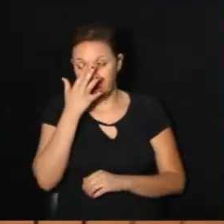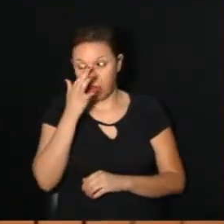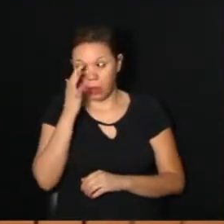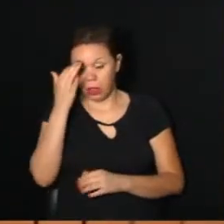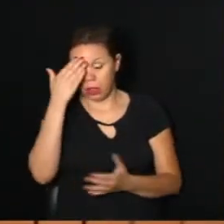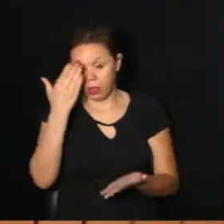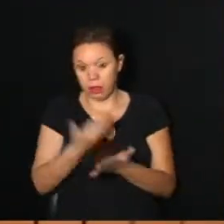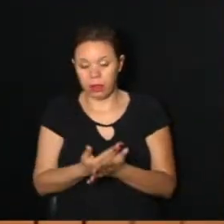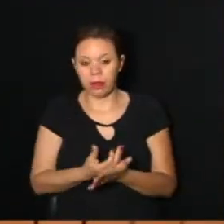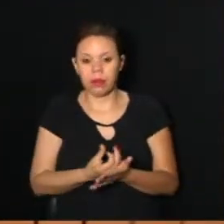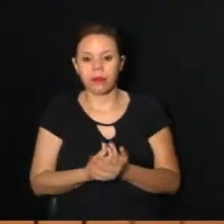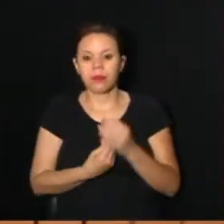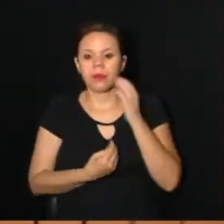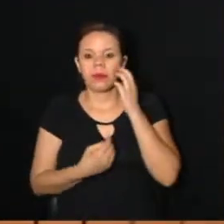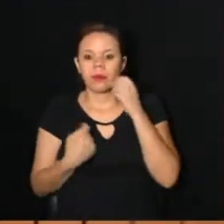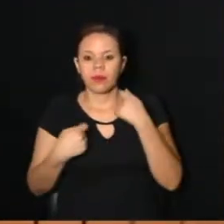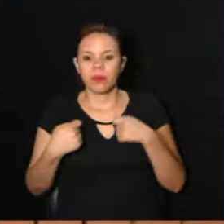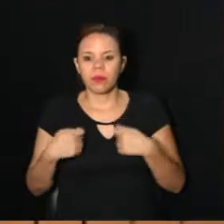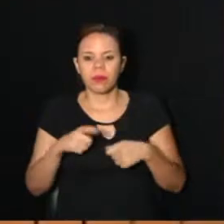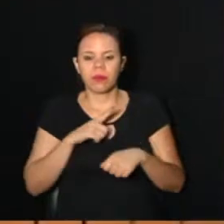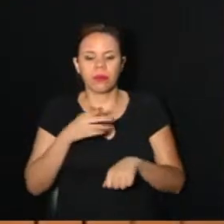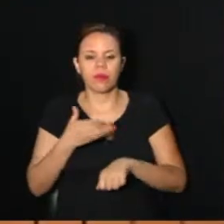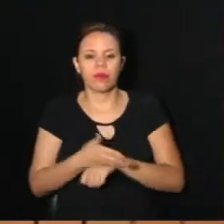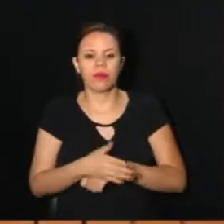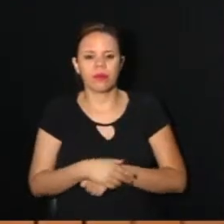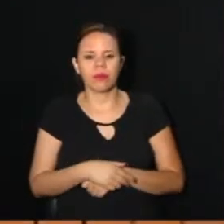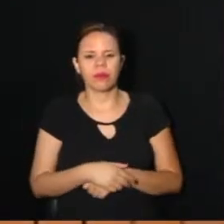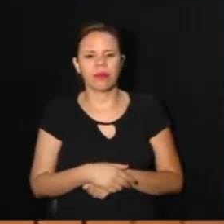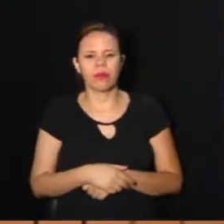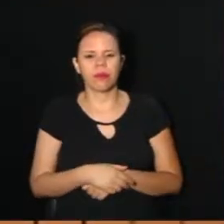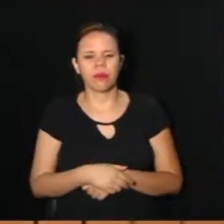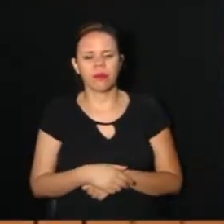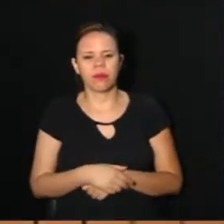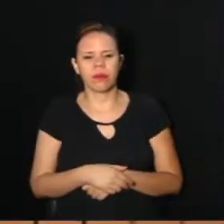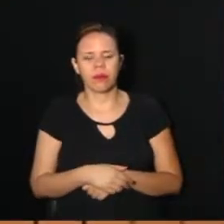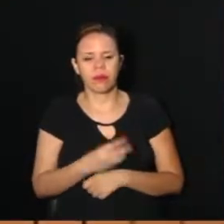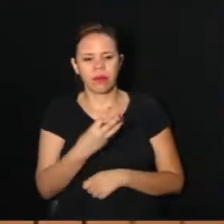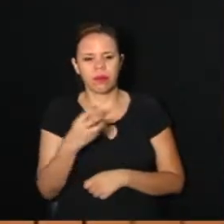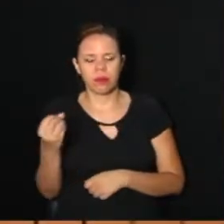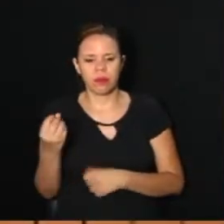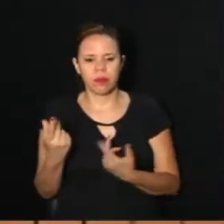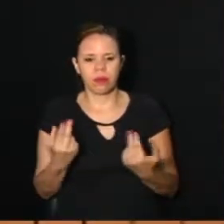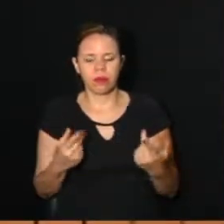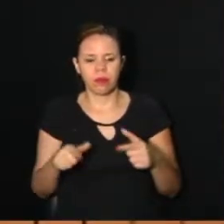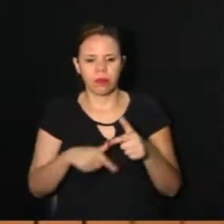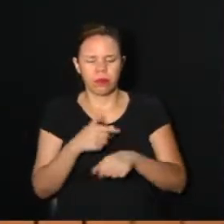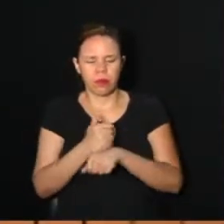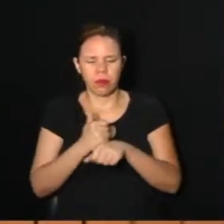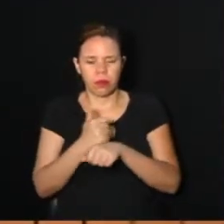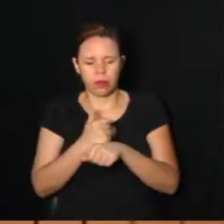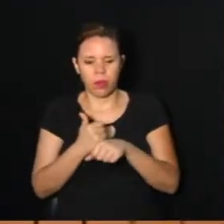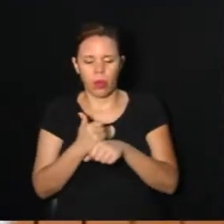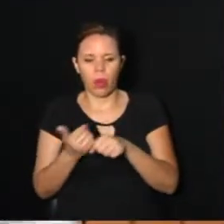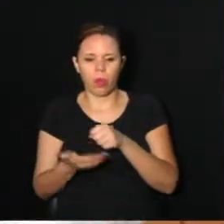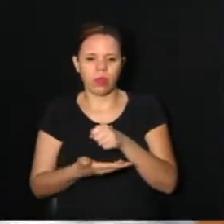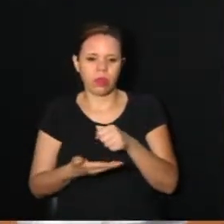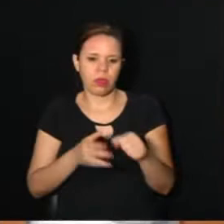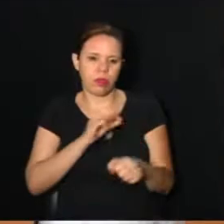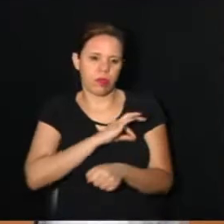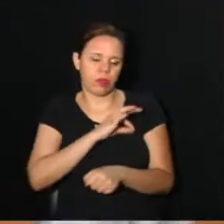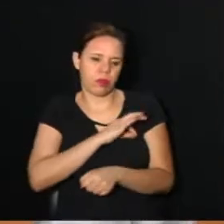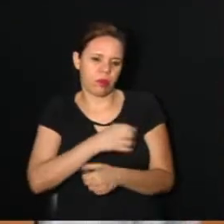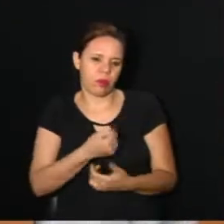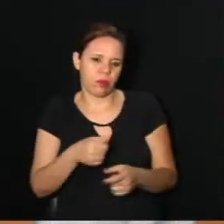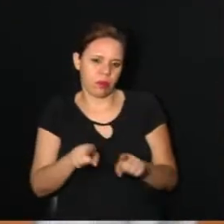que devemos andar mais ou menos perto de 300 atividades também, que são classificadas como baixa em quantidade. Ou seja,